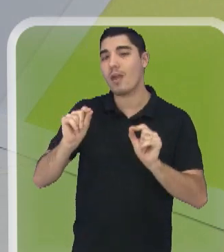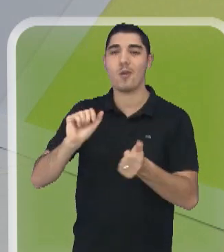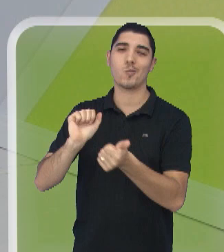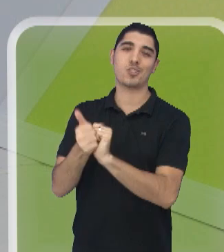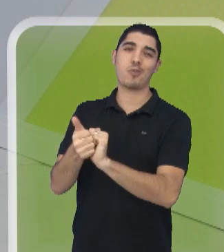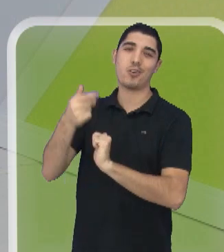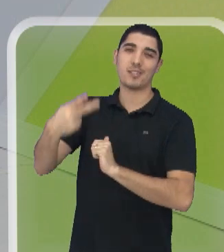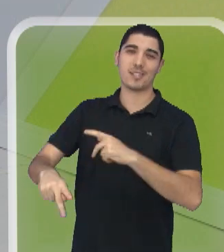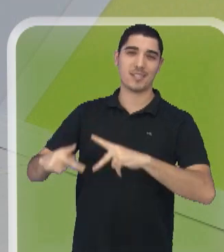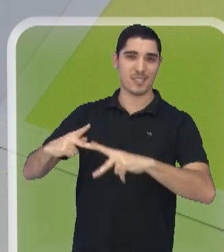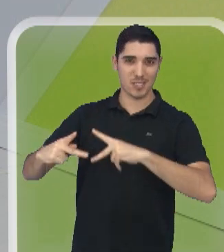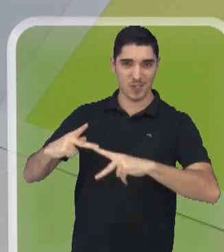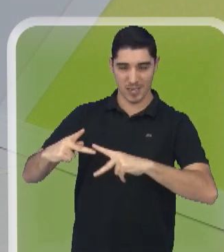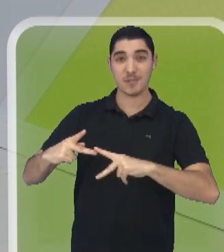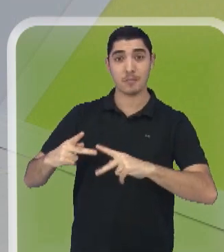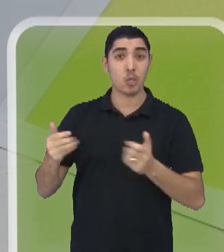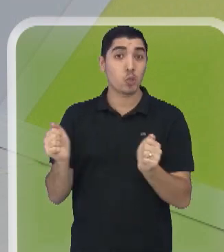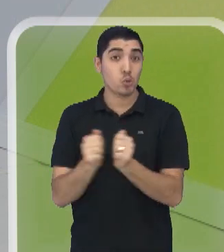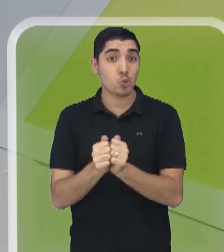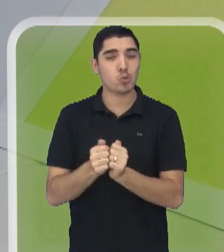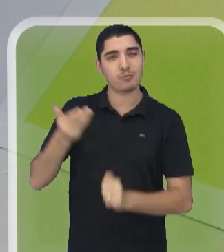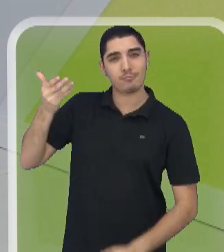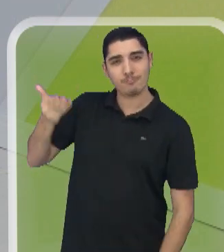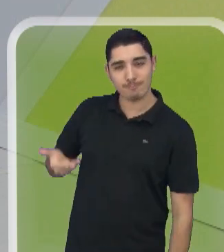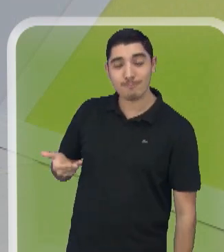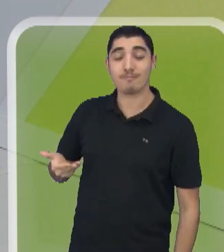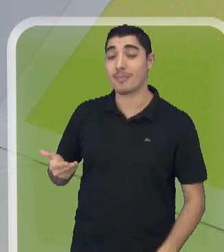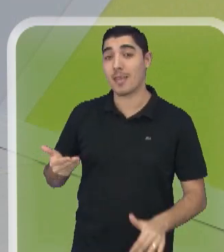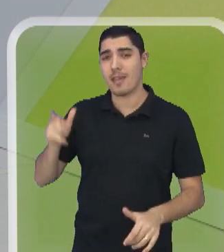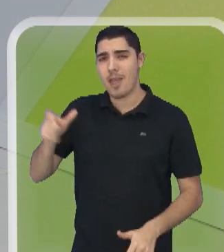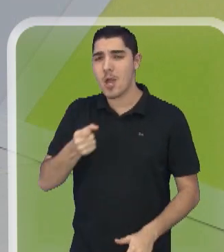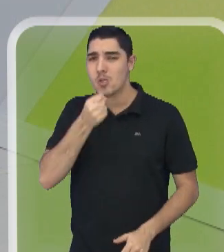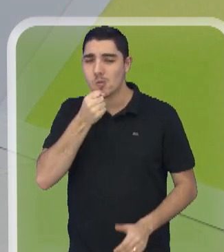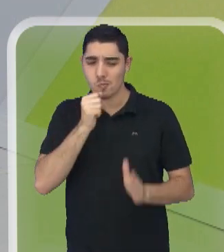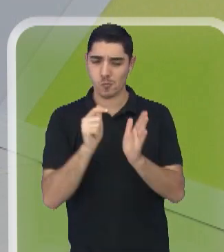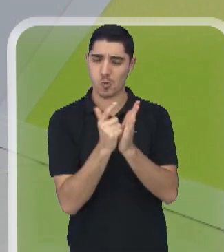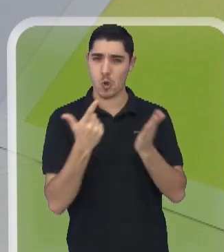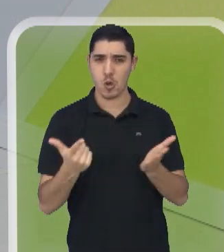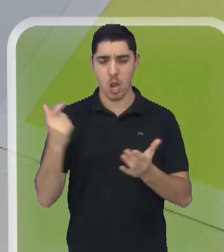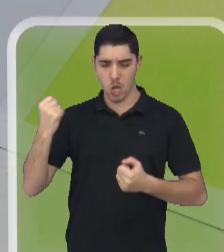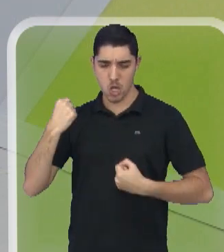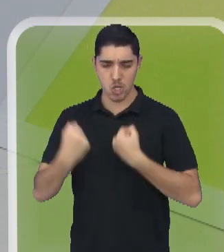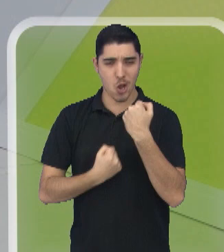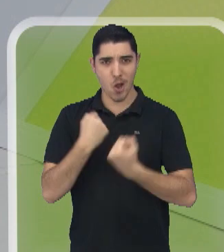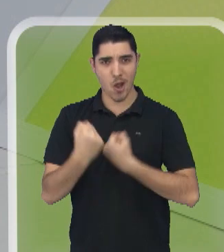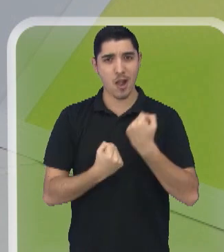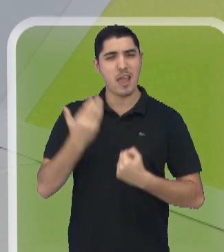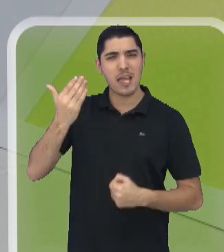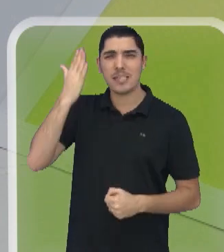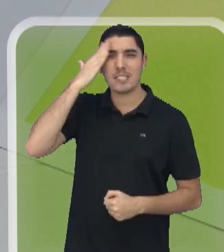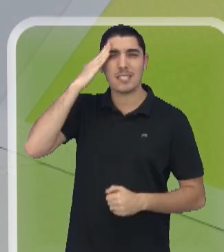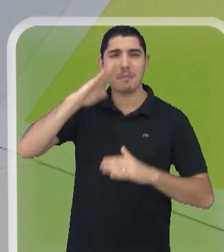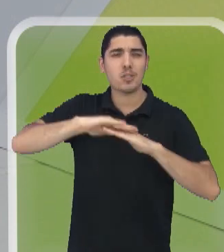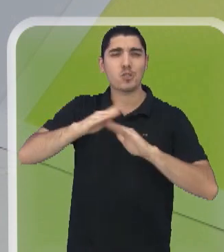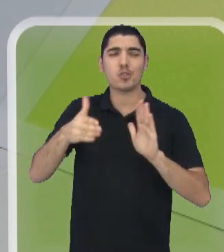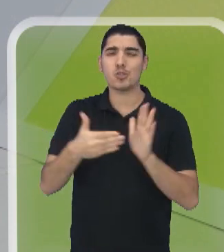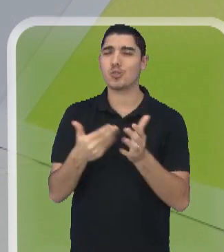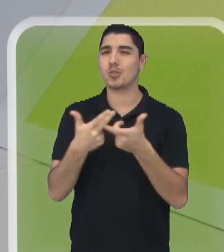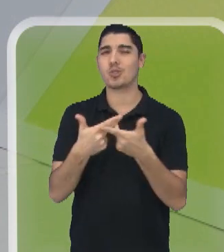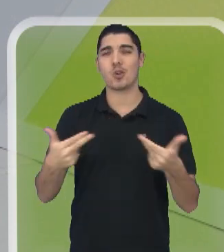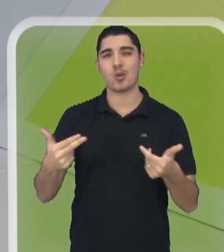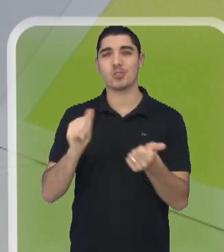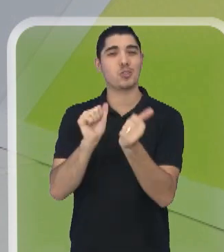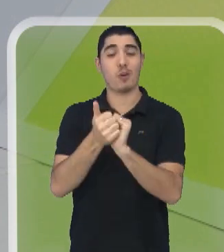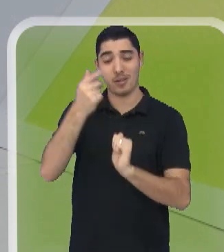aqui da nossa cidade. E aqui comigo ele, o jornalista, o repórter esportivo, o maratonista, o homem sabe tudo do esporte da